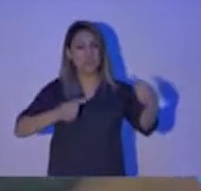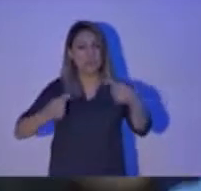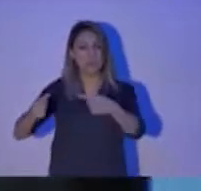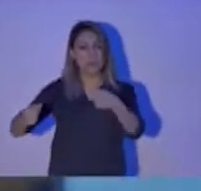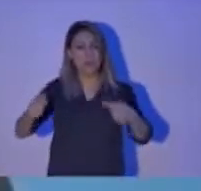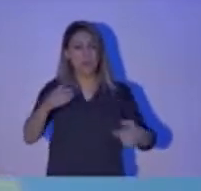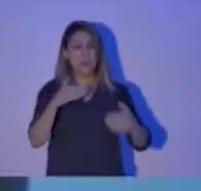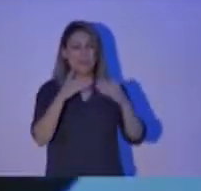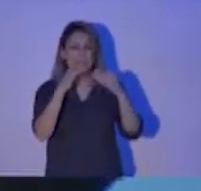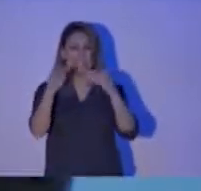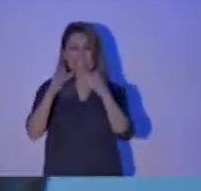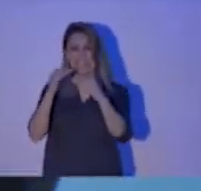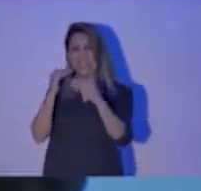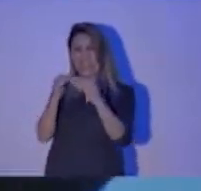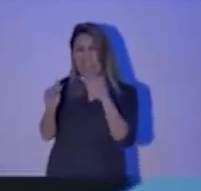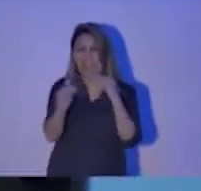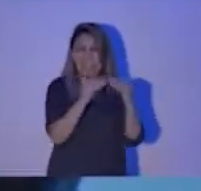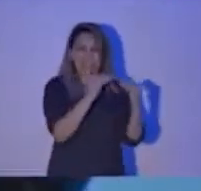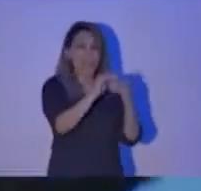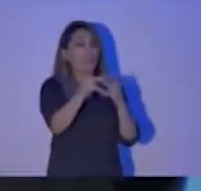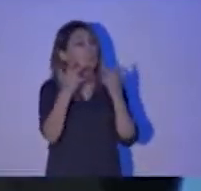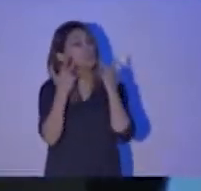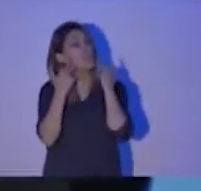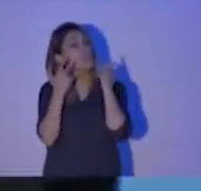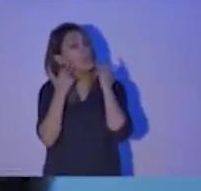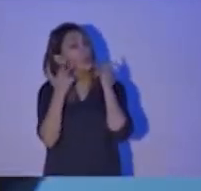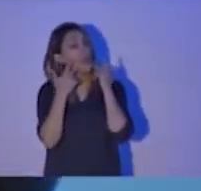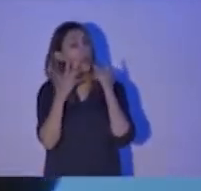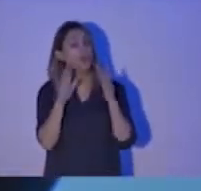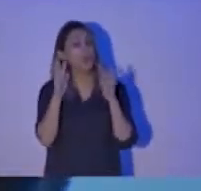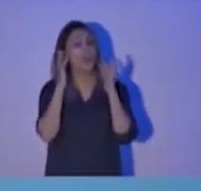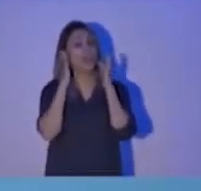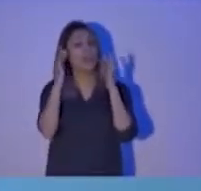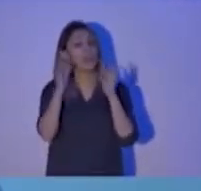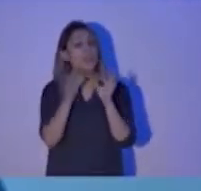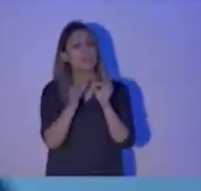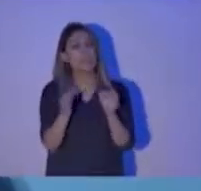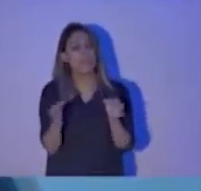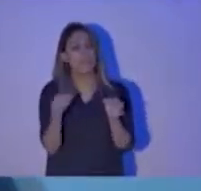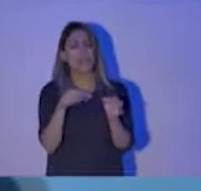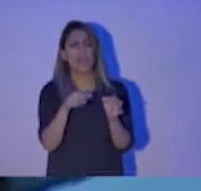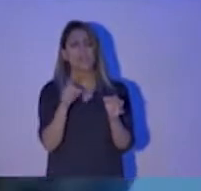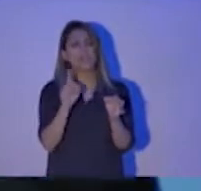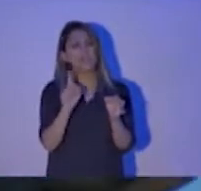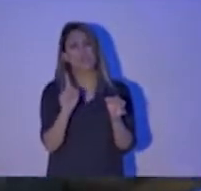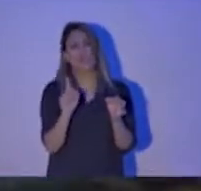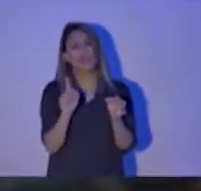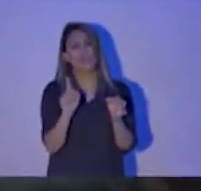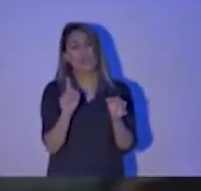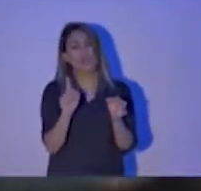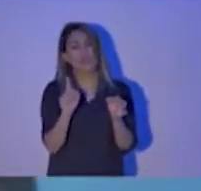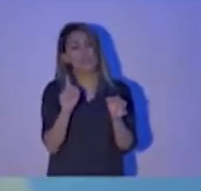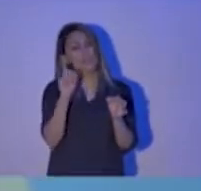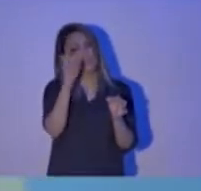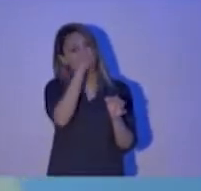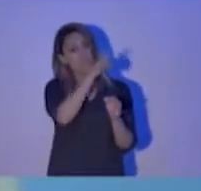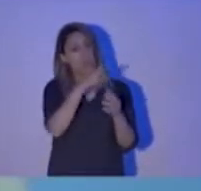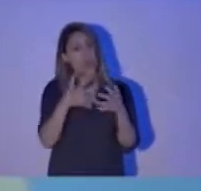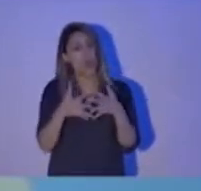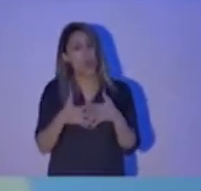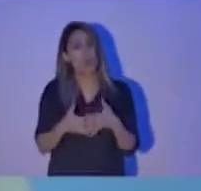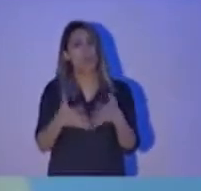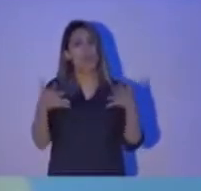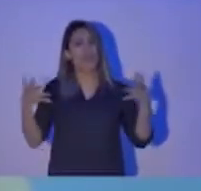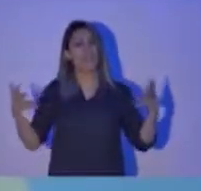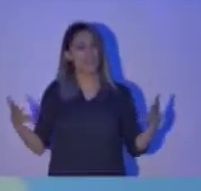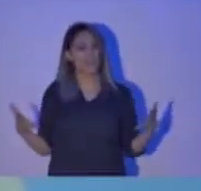são complexos, as soluções não são simples nem únicas, mas existe algo que não tem mais o que discutir,